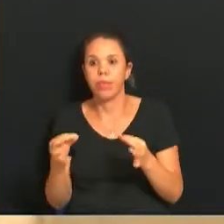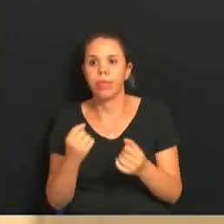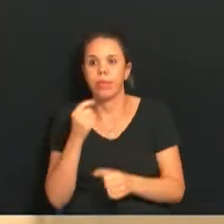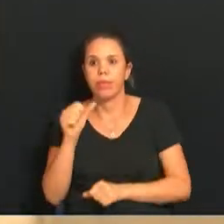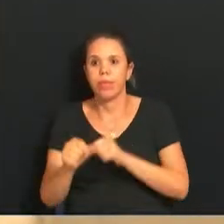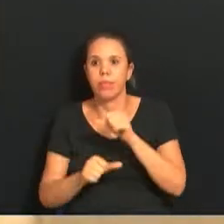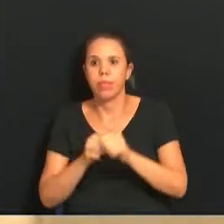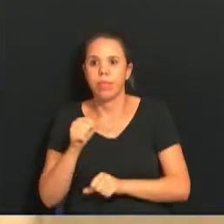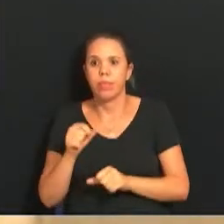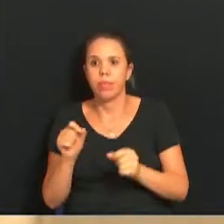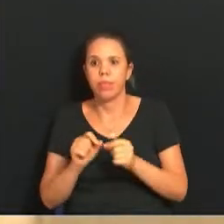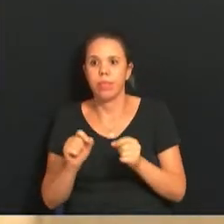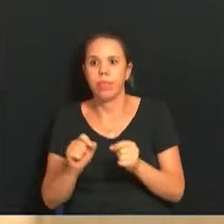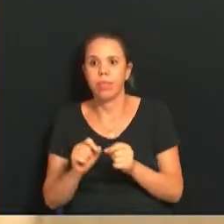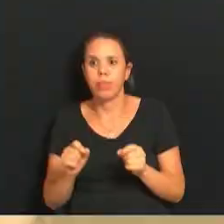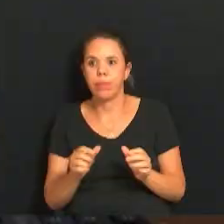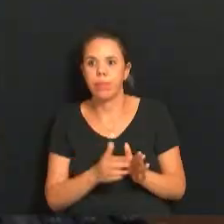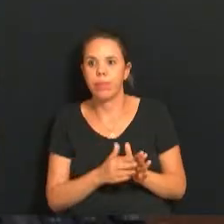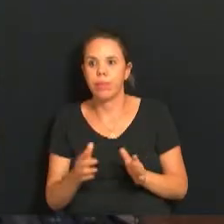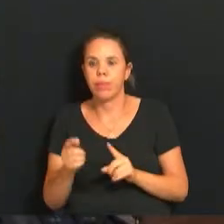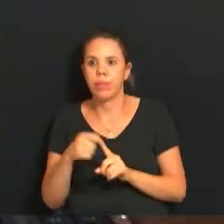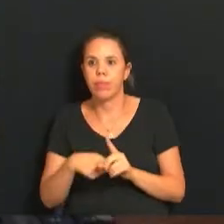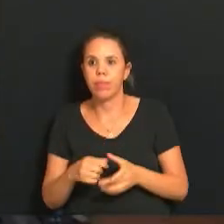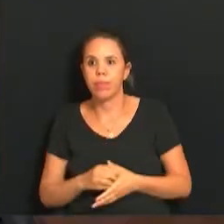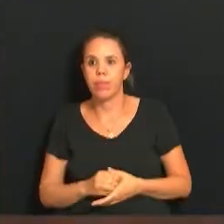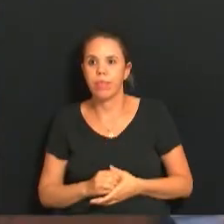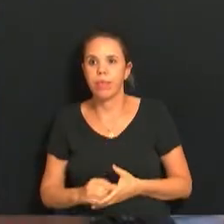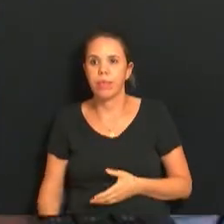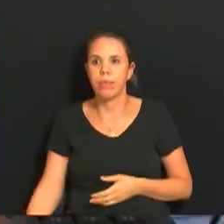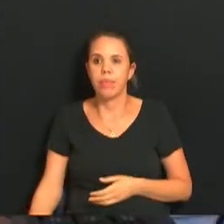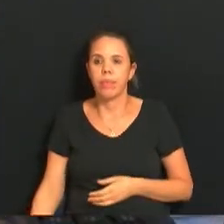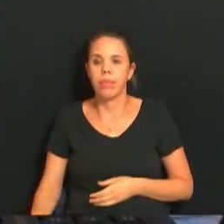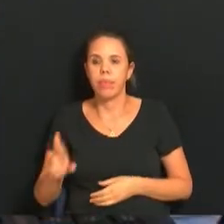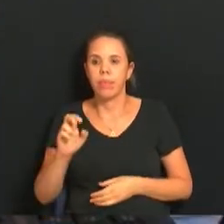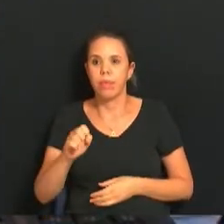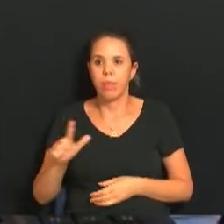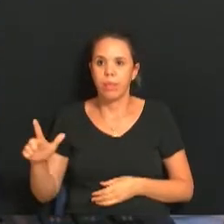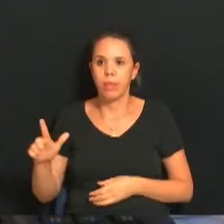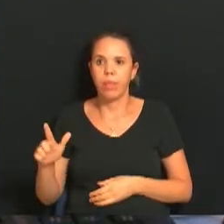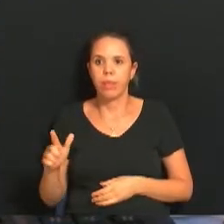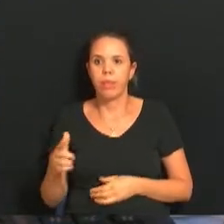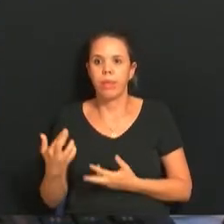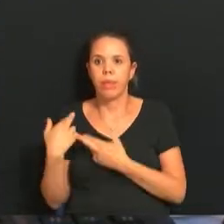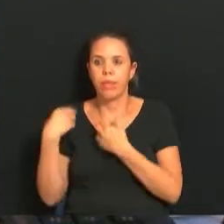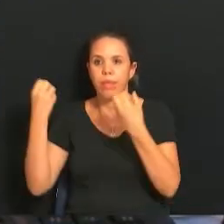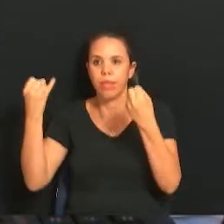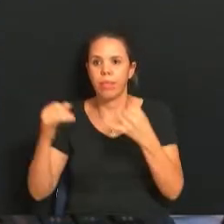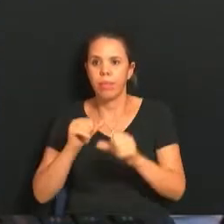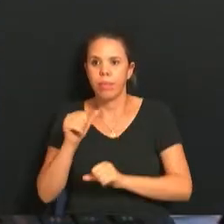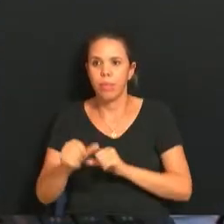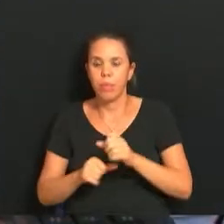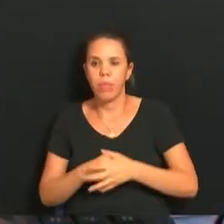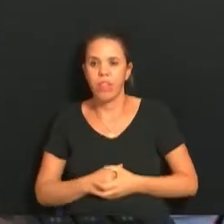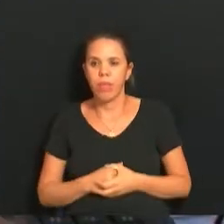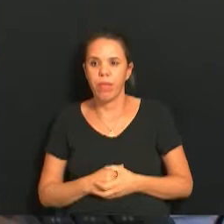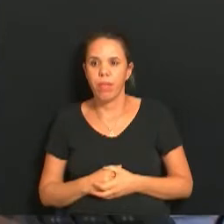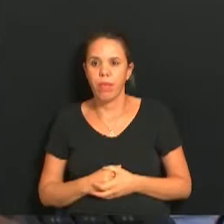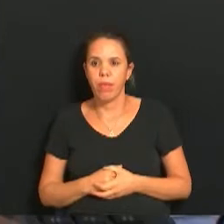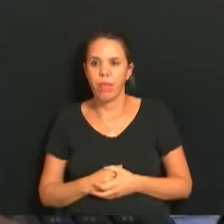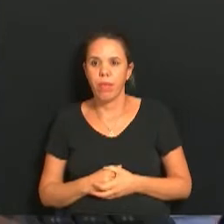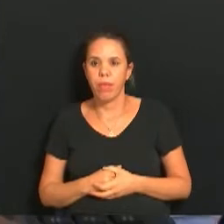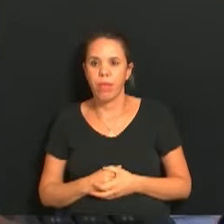mudanças que foram feitas durante esse mês. Raquel Porto, coordenadora da casa, explicou as mudanças. Ocorreram algumas